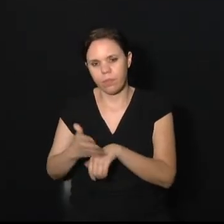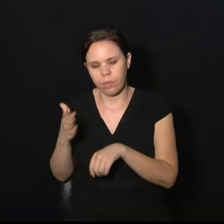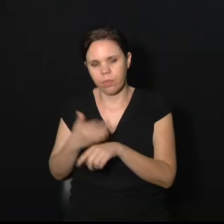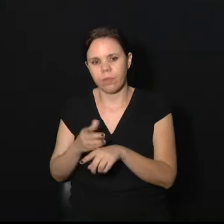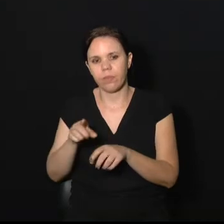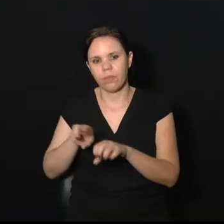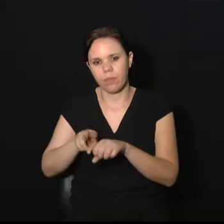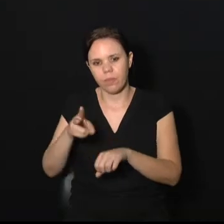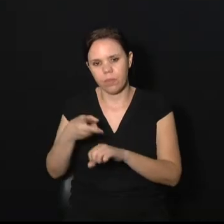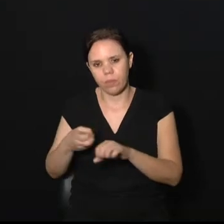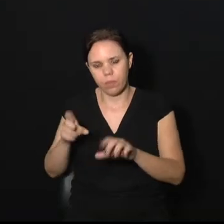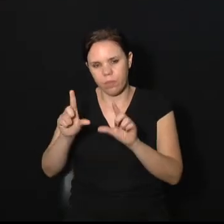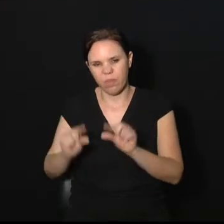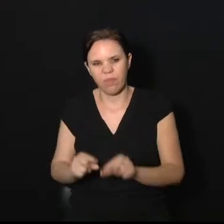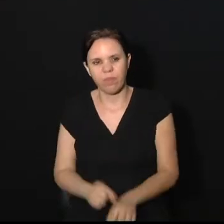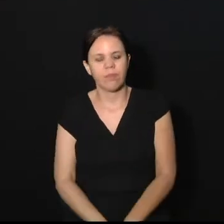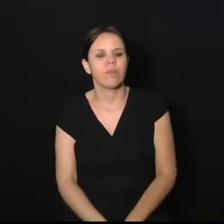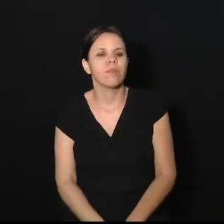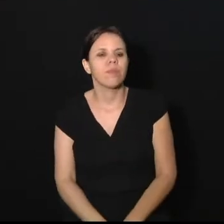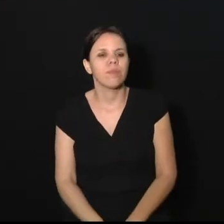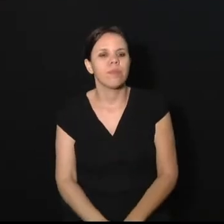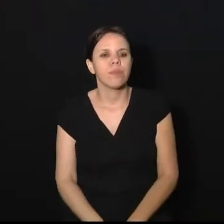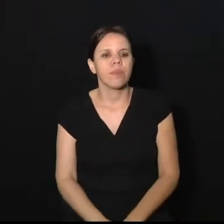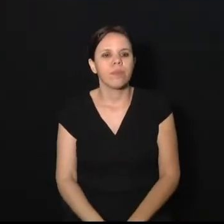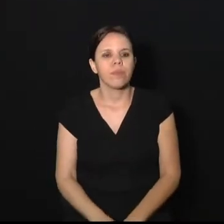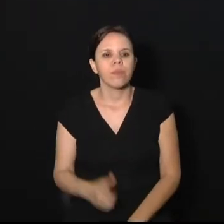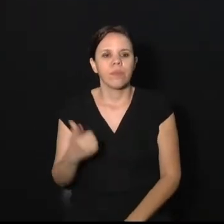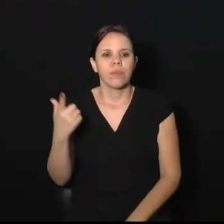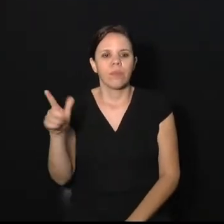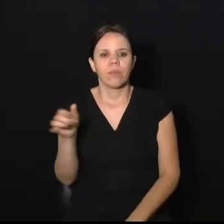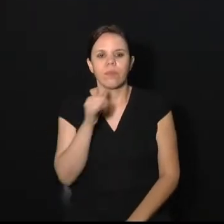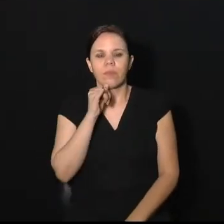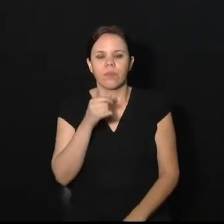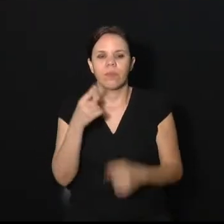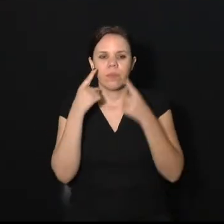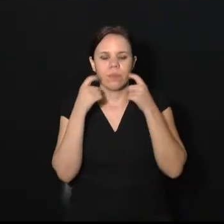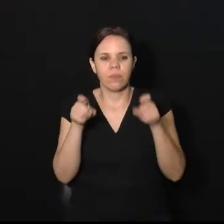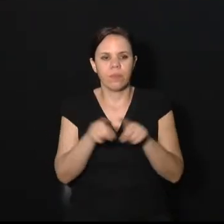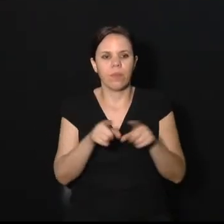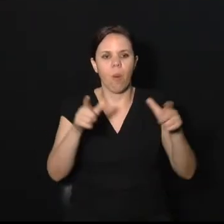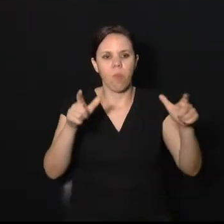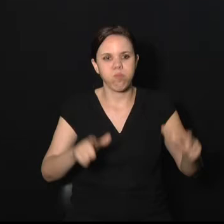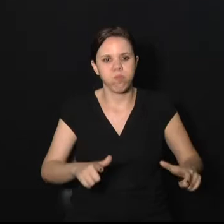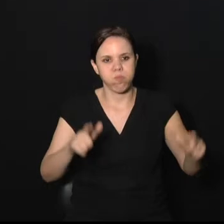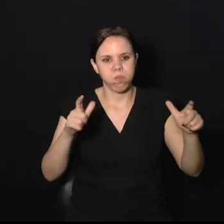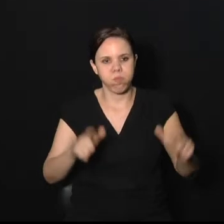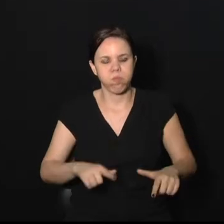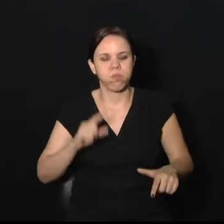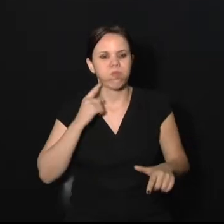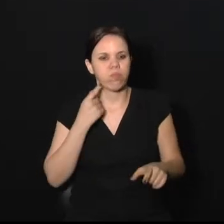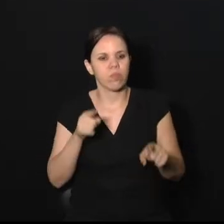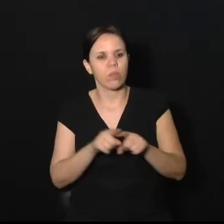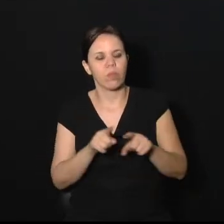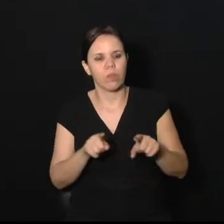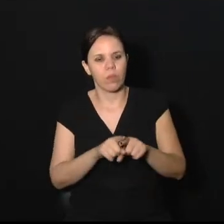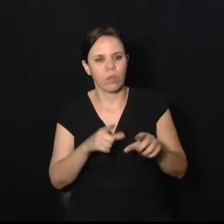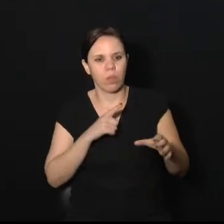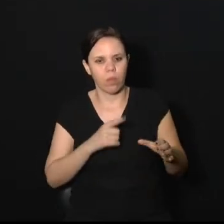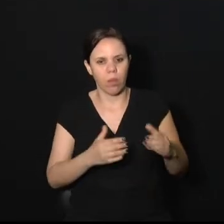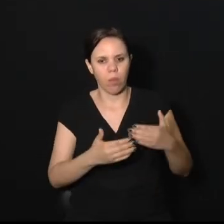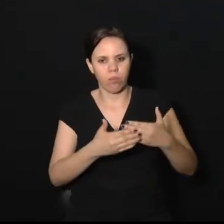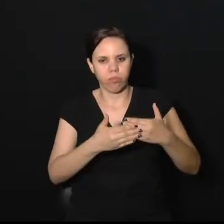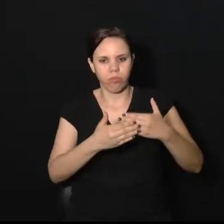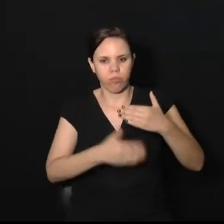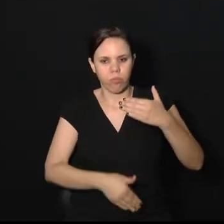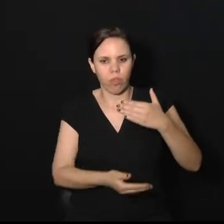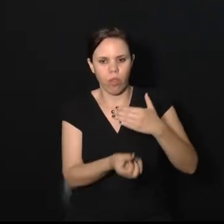né? E aí, outro exemplo muito interessante. As latas de lixo de Barcelona, elas têm um sensor, não só de Barcelona, mas de